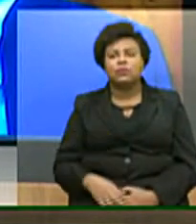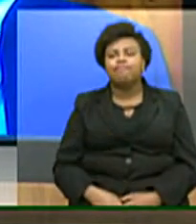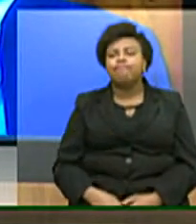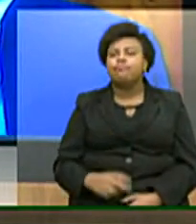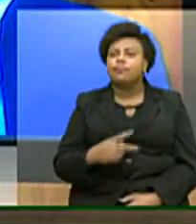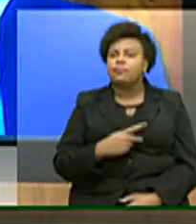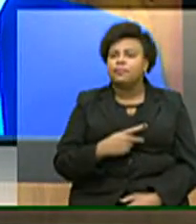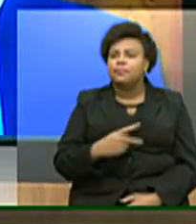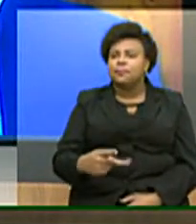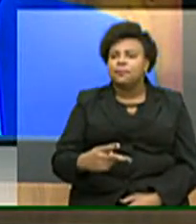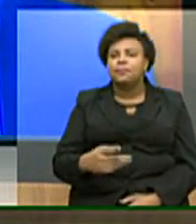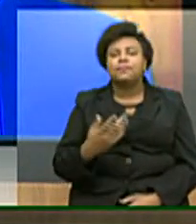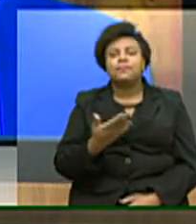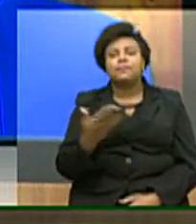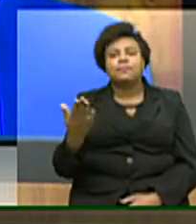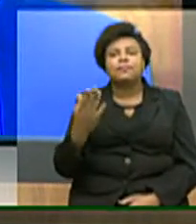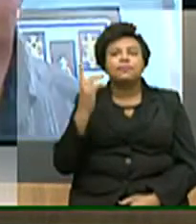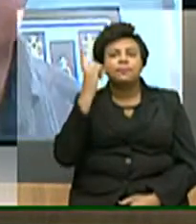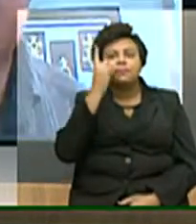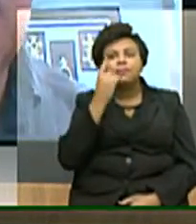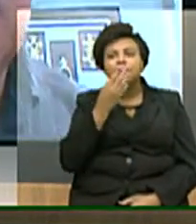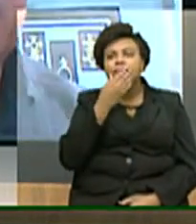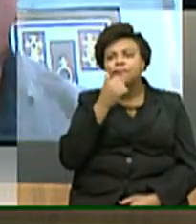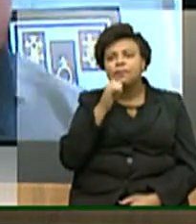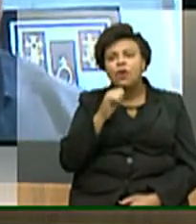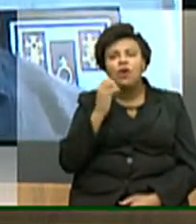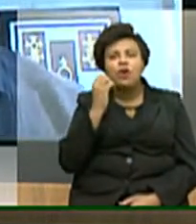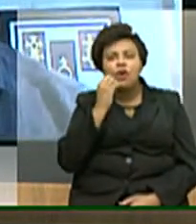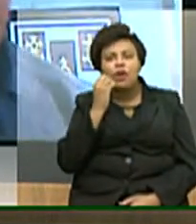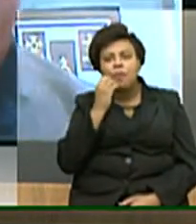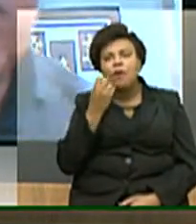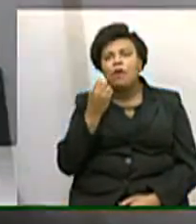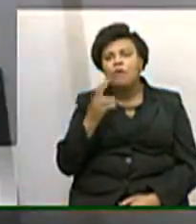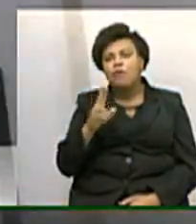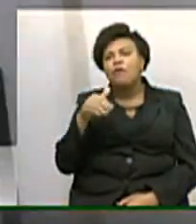Senhor presidente, senhores deputados, senhoras deputadas, obviamente eu